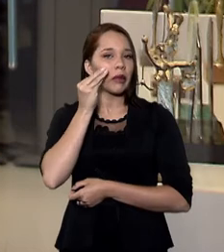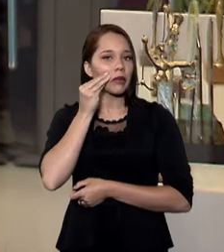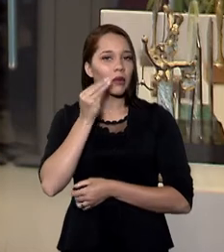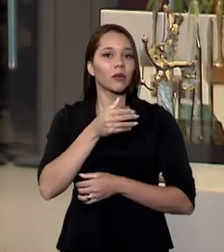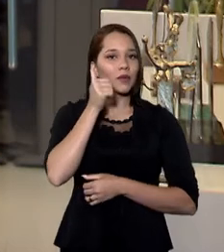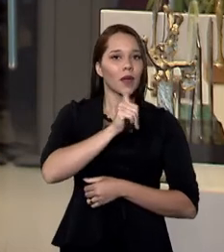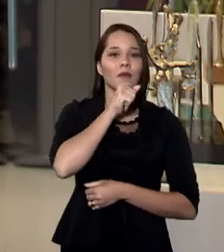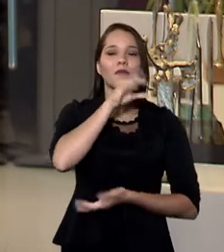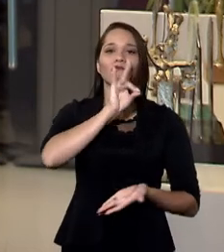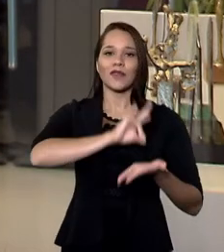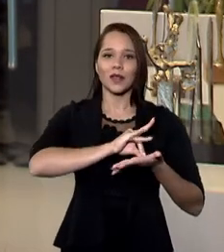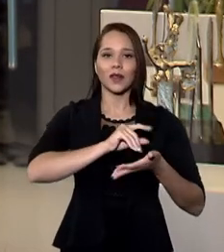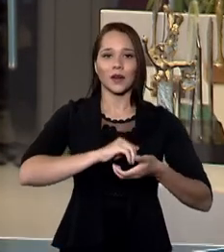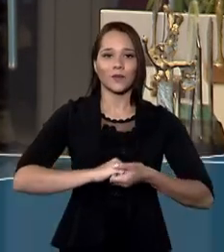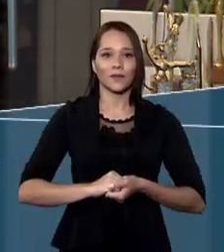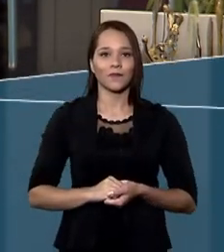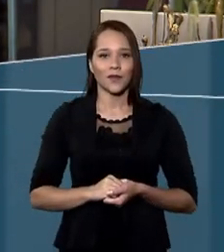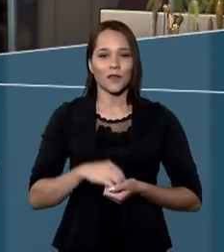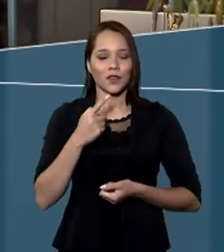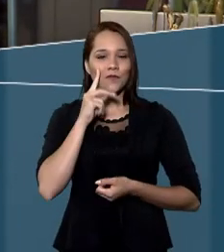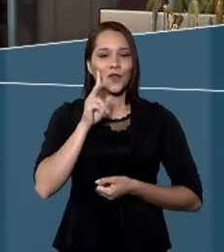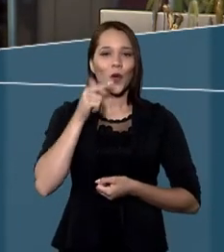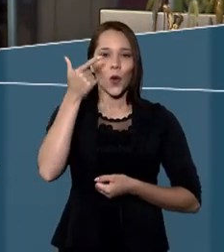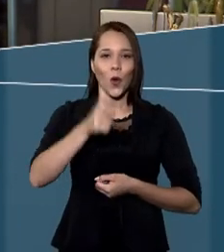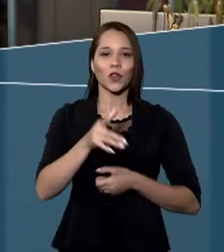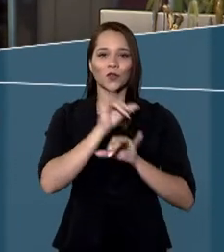fazer a adoção ilegal e a mãe biológica.